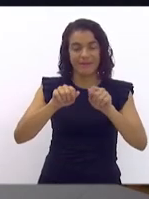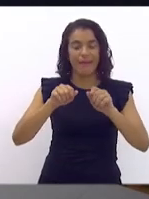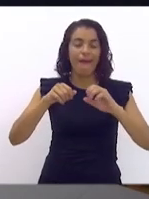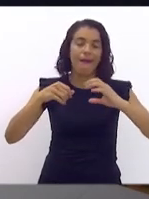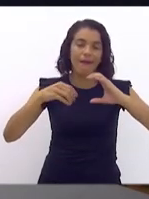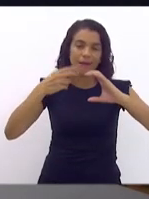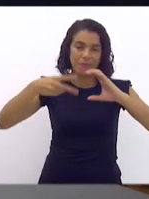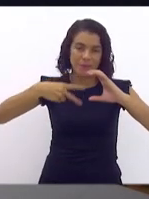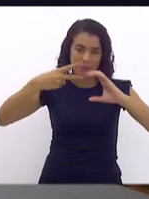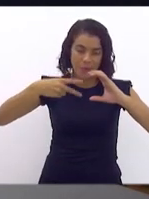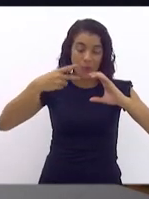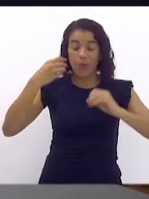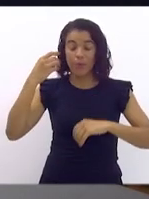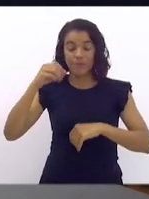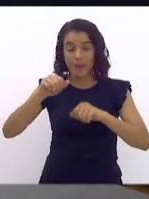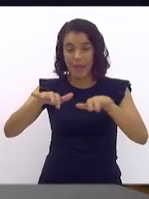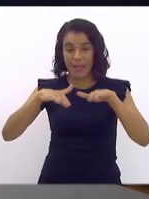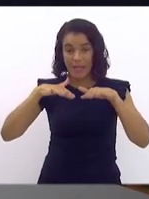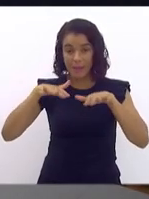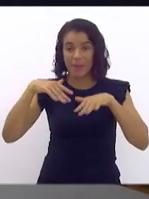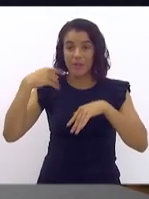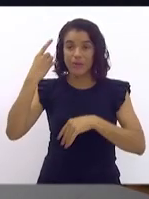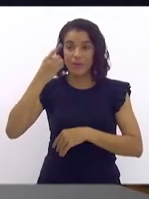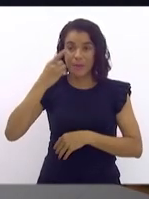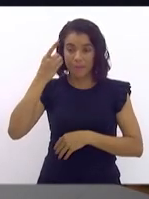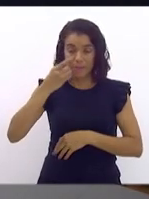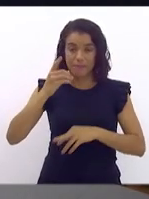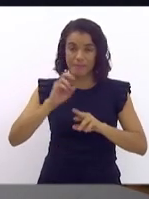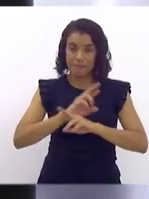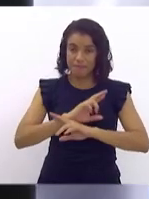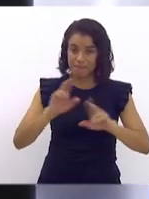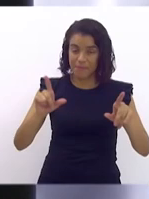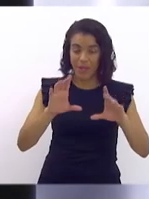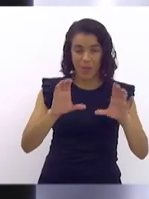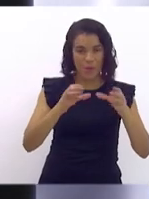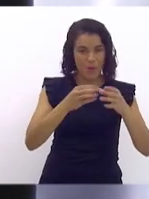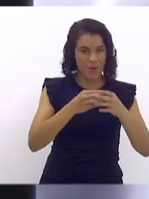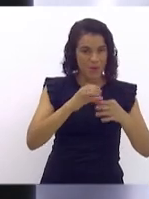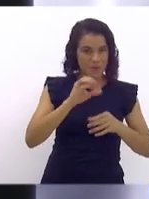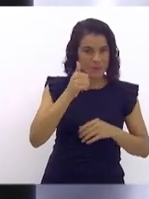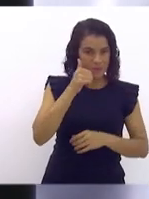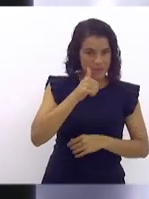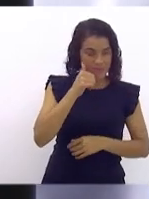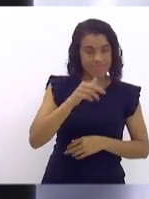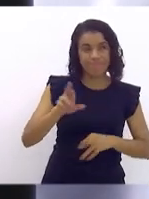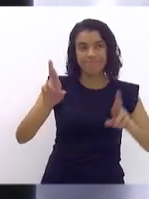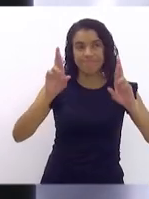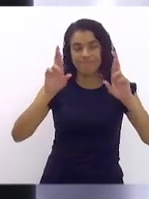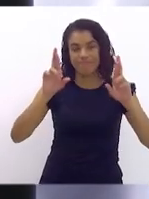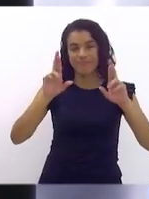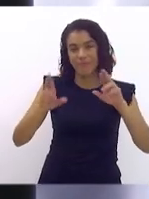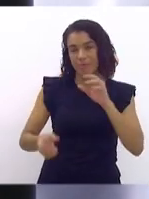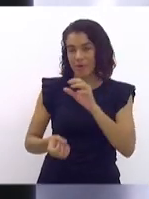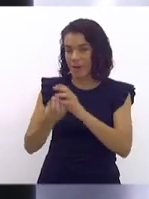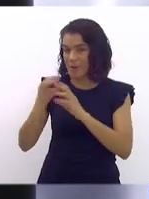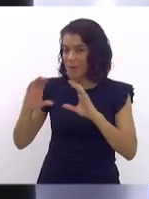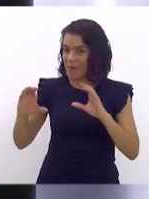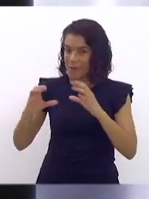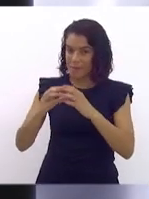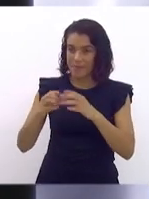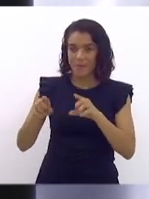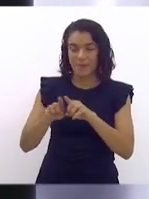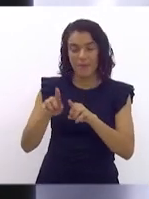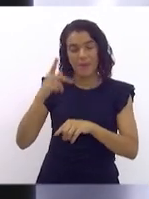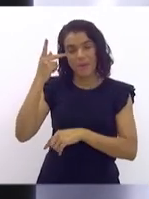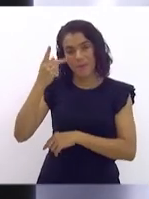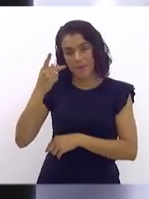pouco diferente da nossa realidade. Nós temos uma Comissão da Mulher e, se Deus quiser, teremos uma